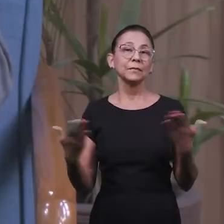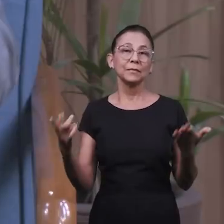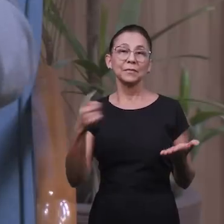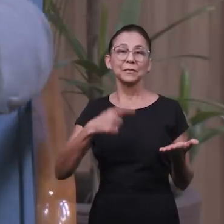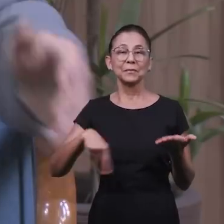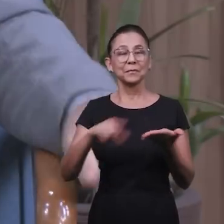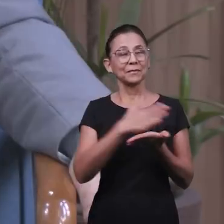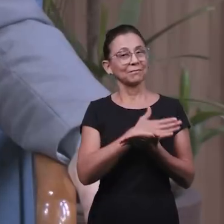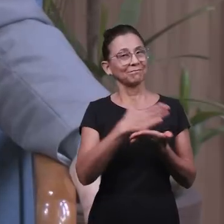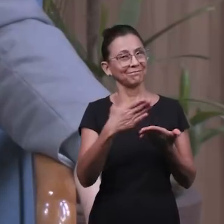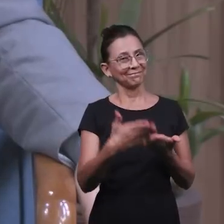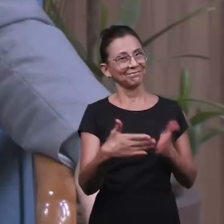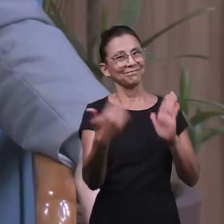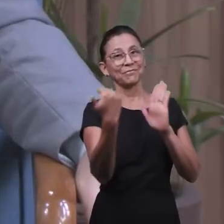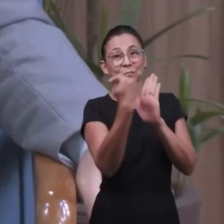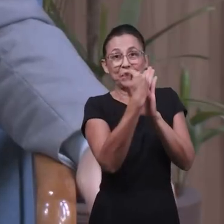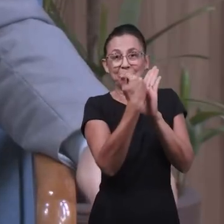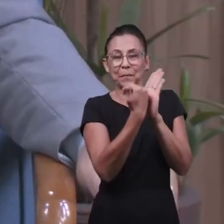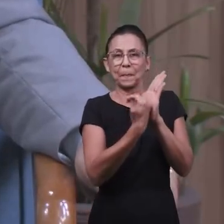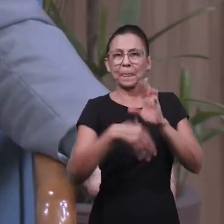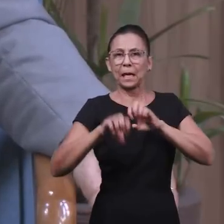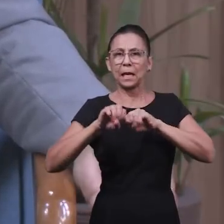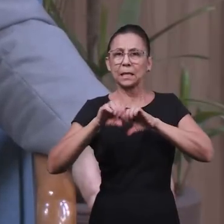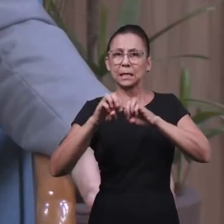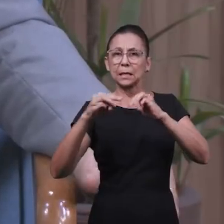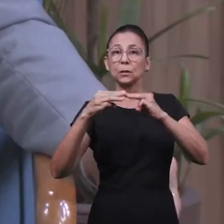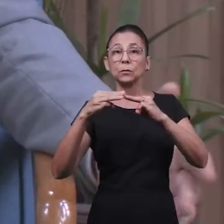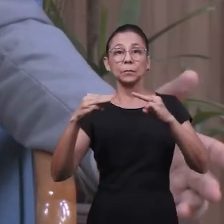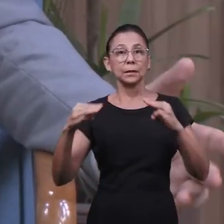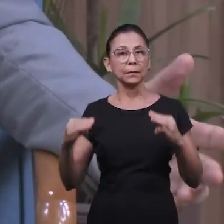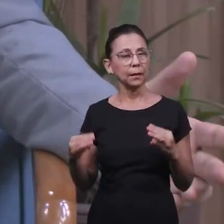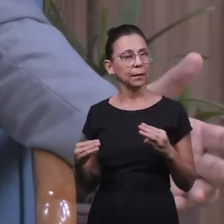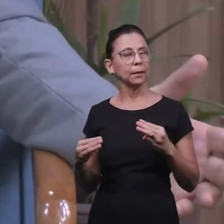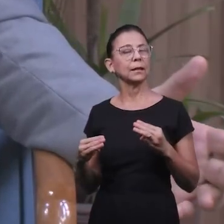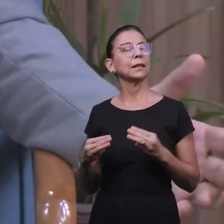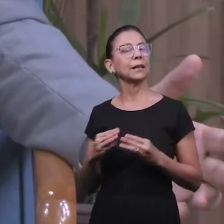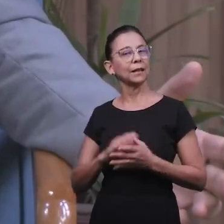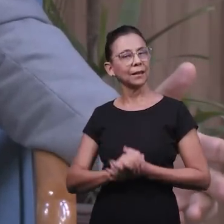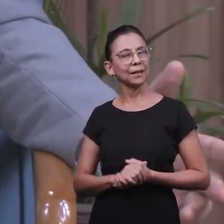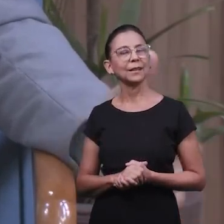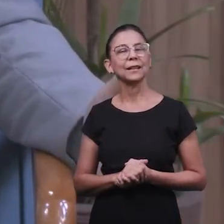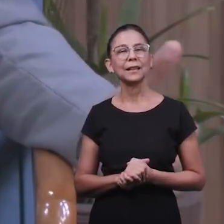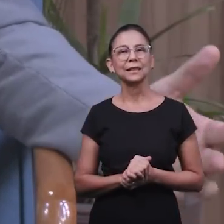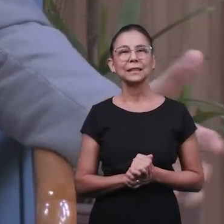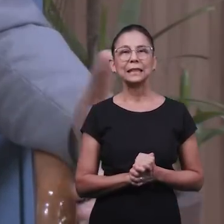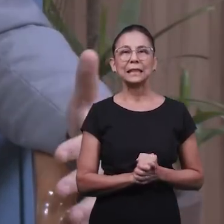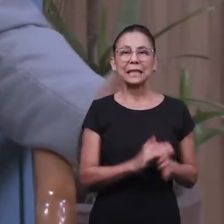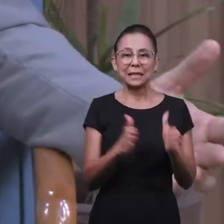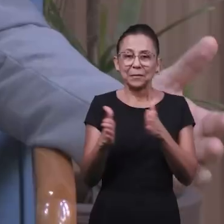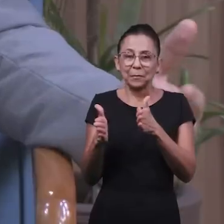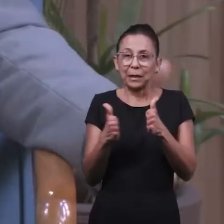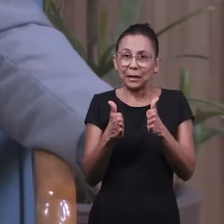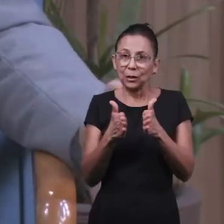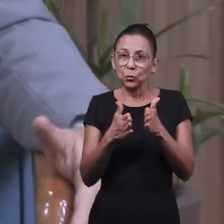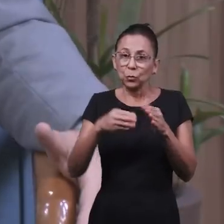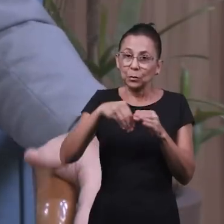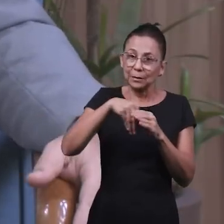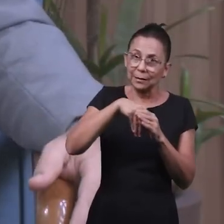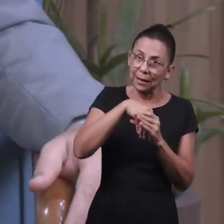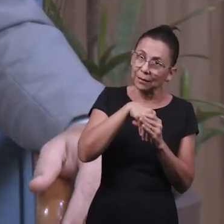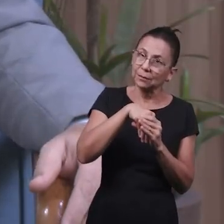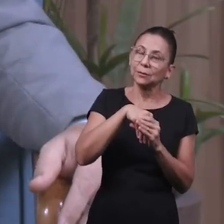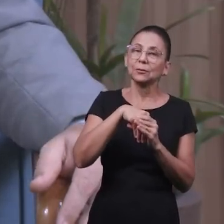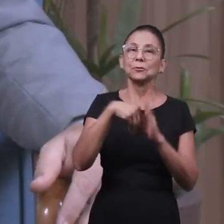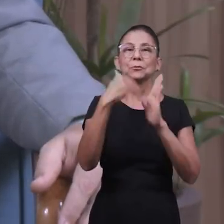E a gente começa então agora o quadro Lições do Manaim, que é esta parte, esse quadro dentro do